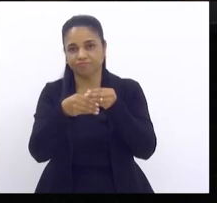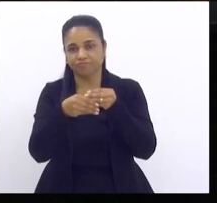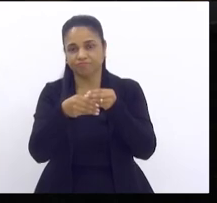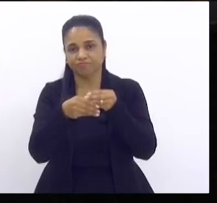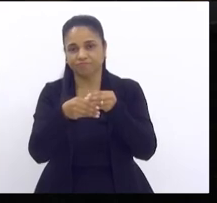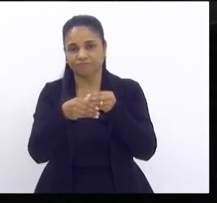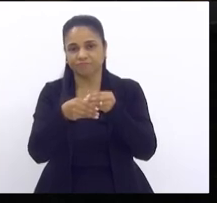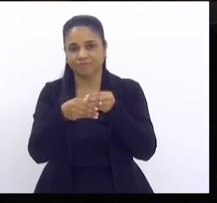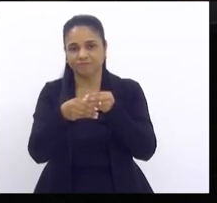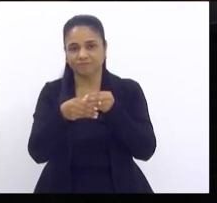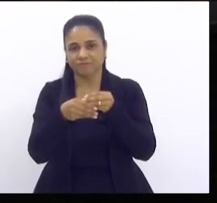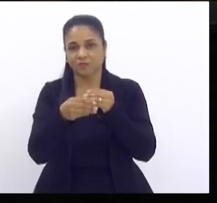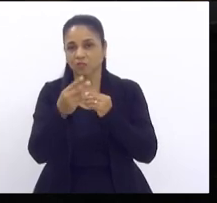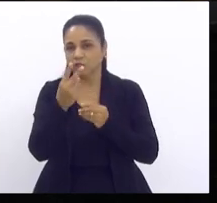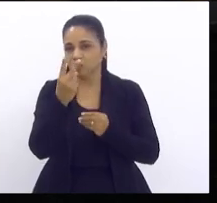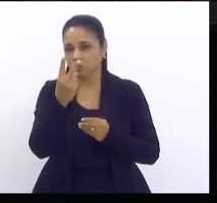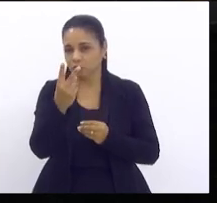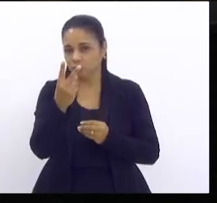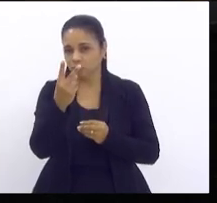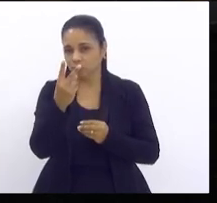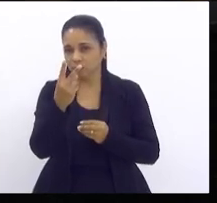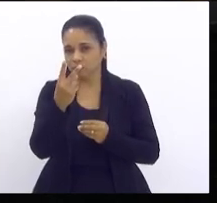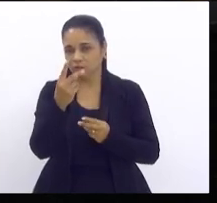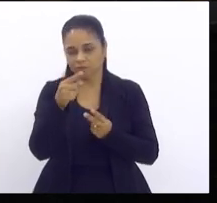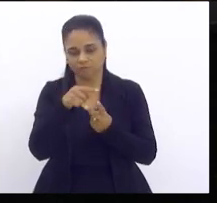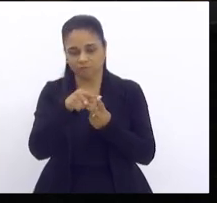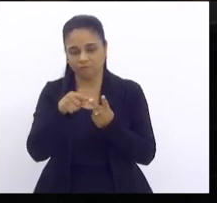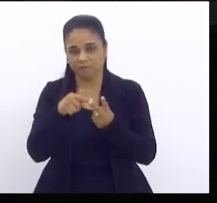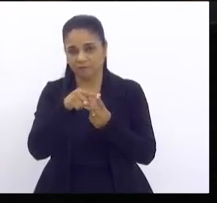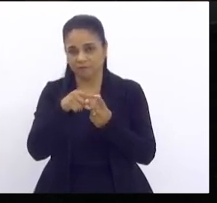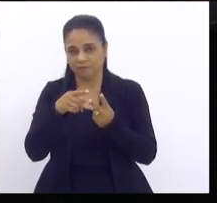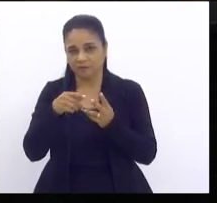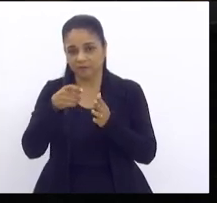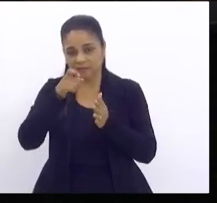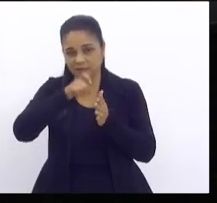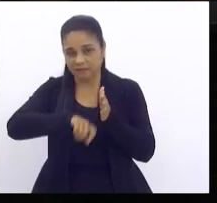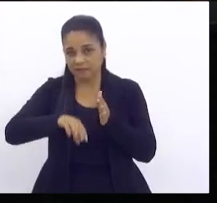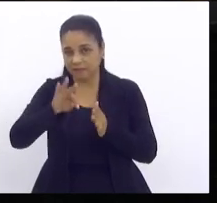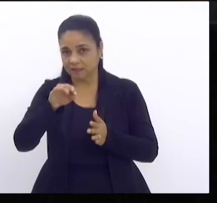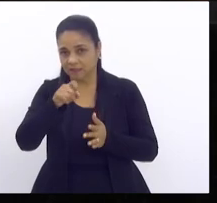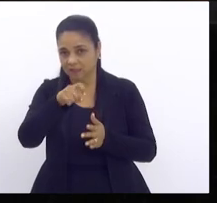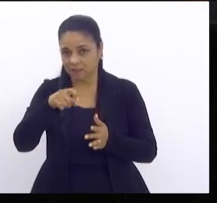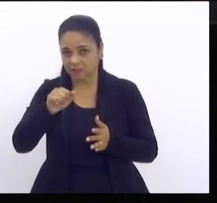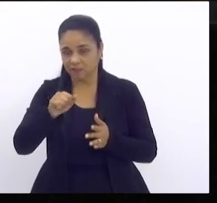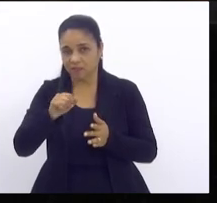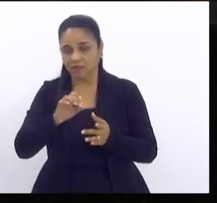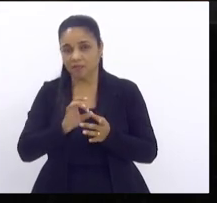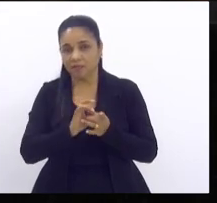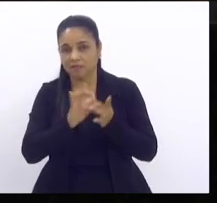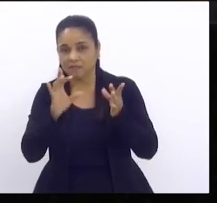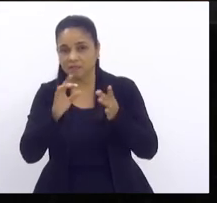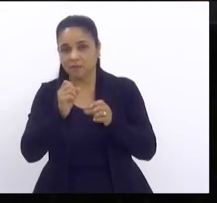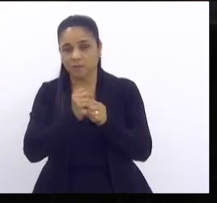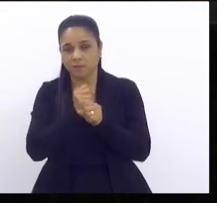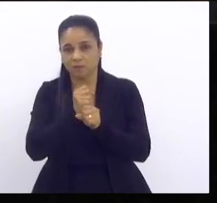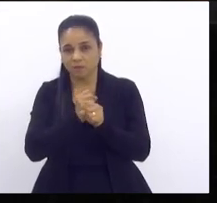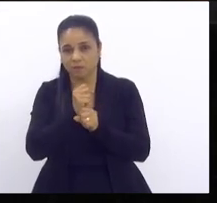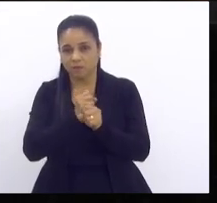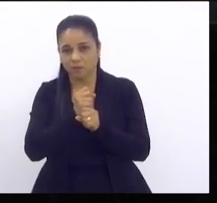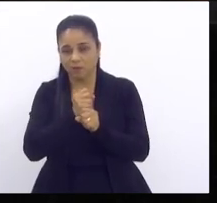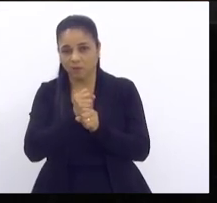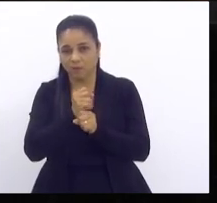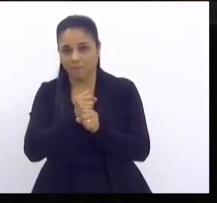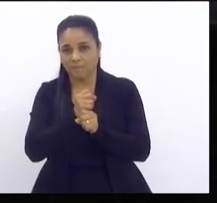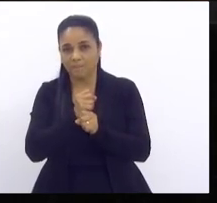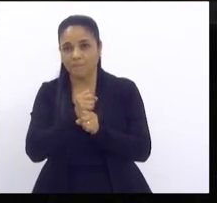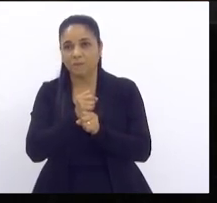composta por duas taxas a taxa de licenciamento anual e a taxa